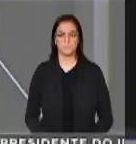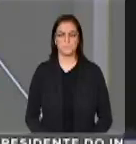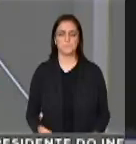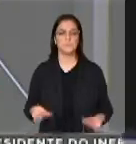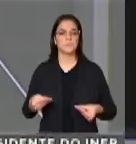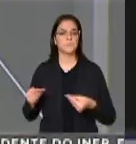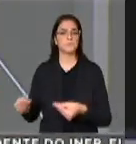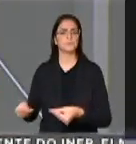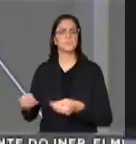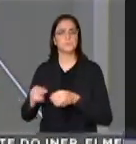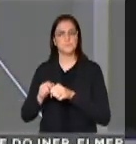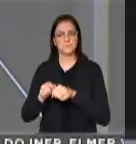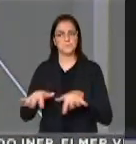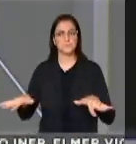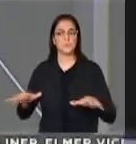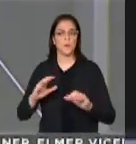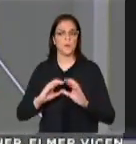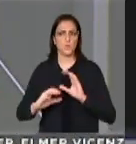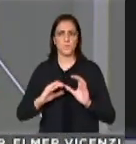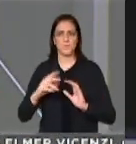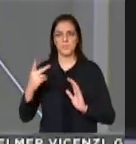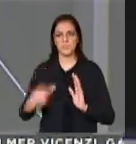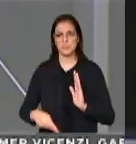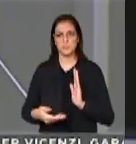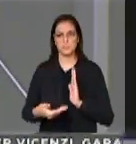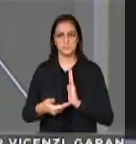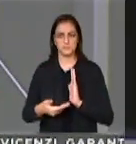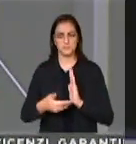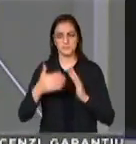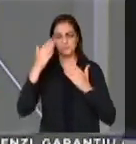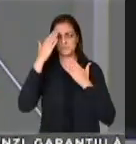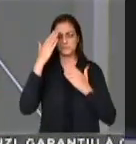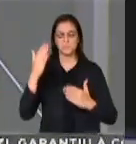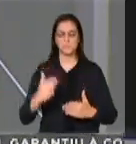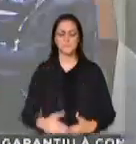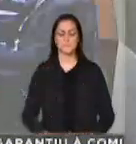e também nos meios de comunicação do Congresso e da Câmara Federal. Muito obrigado, senhor presidente.